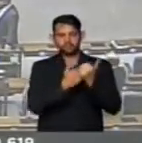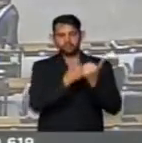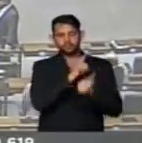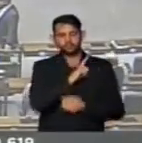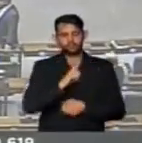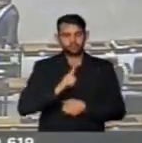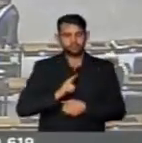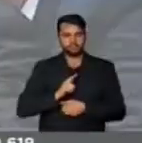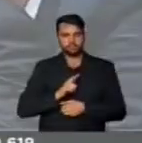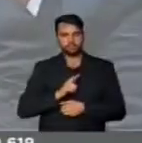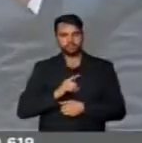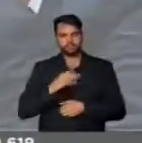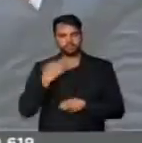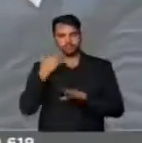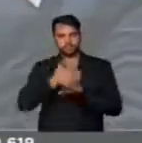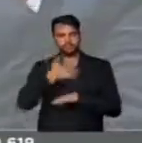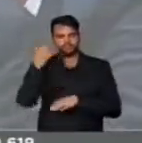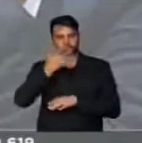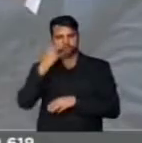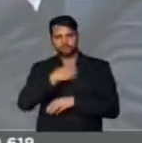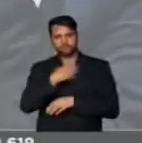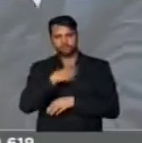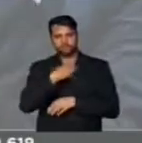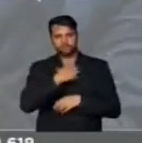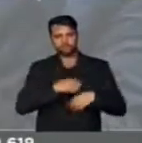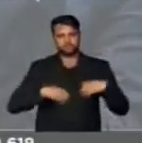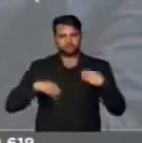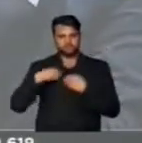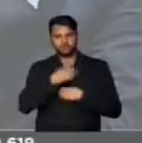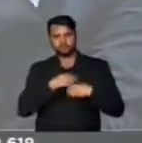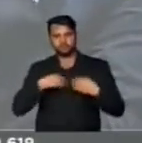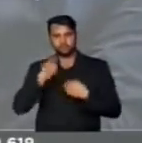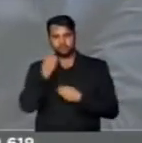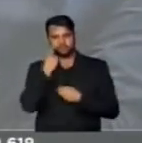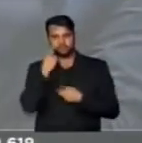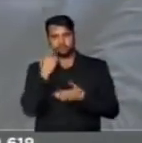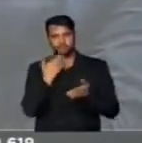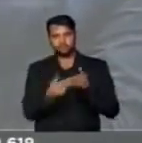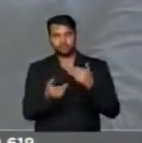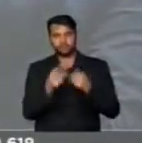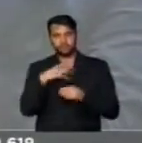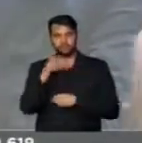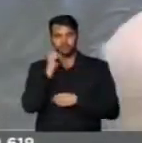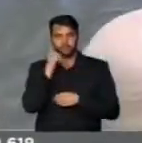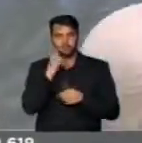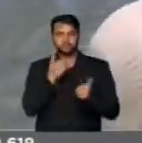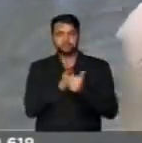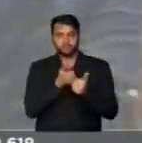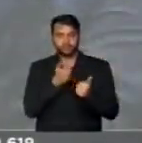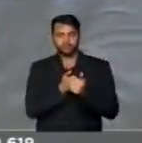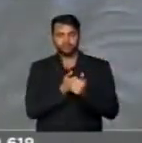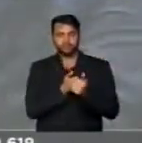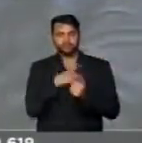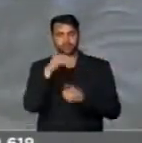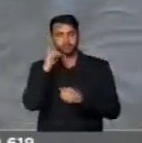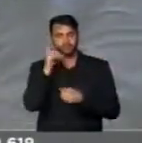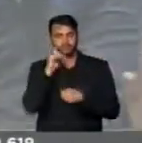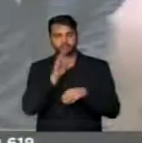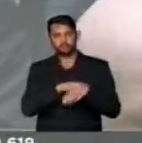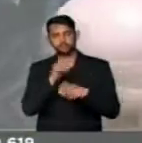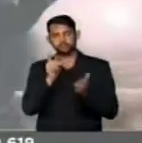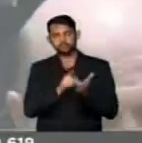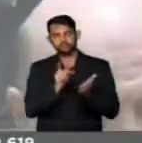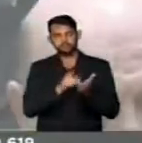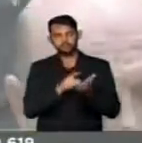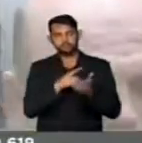do governo sobem na tribuna de maneira desesperada, vendo a derrota cada dia mais perto e cada dia mais